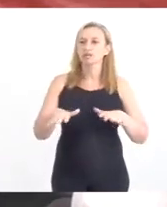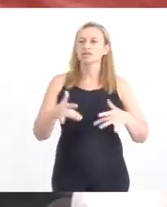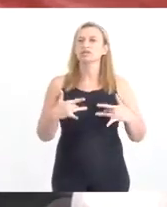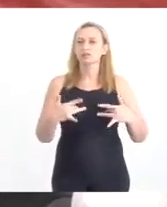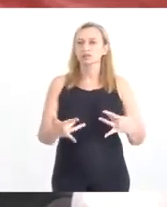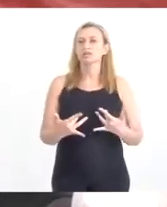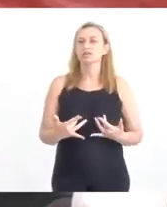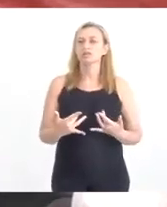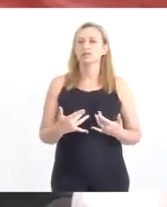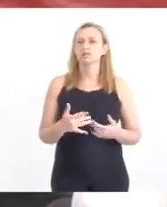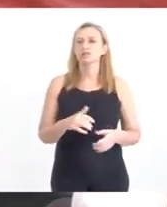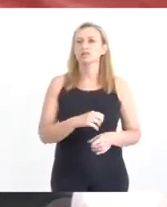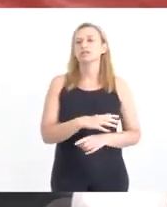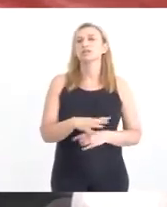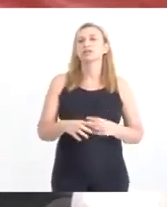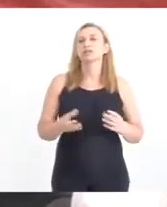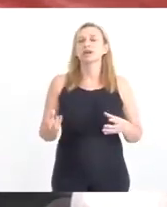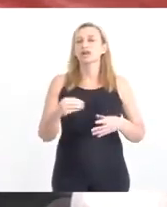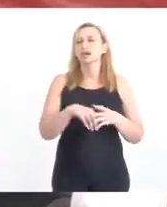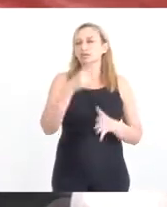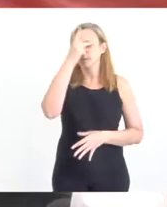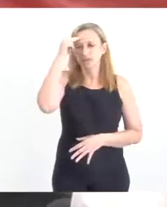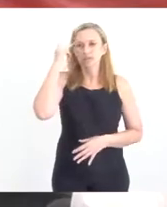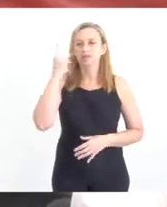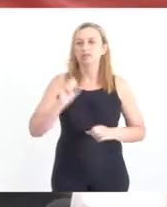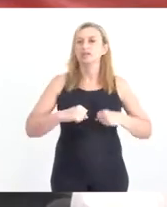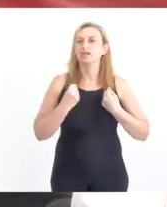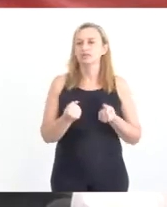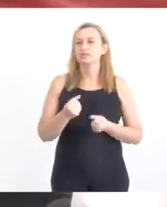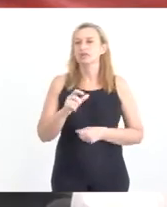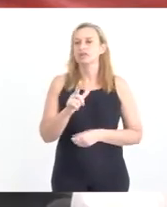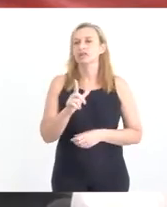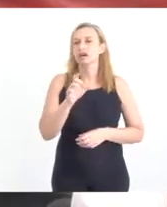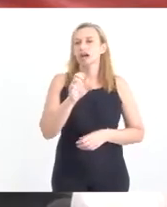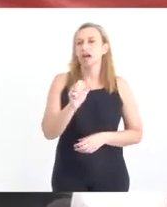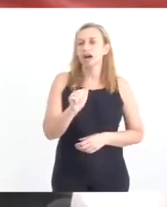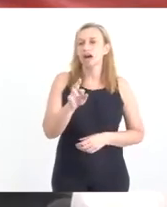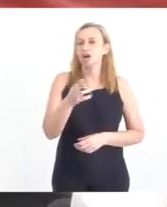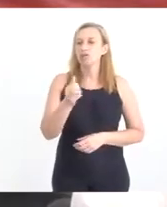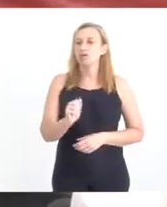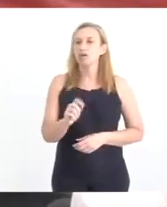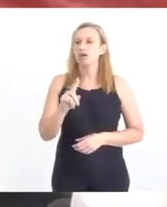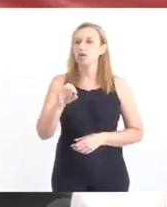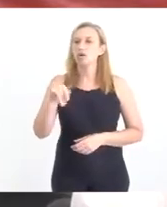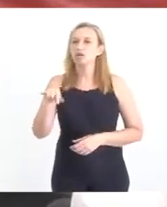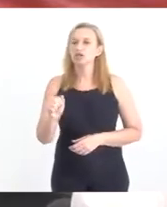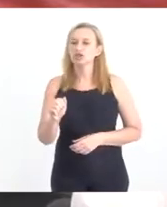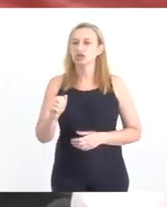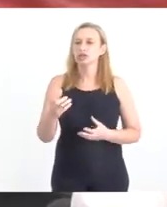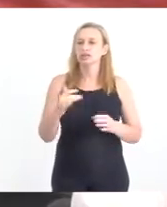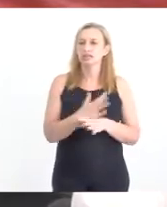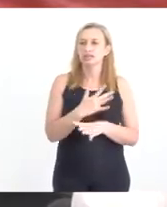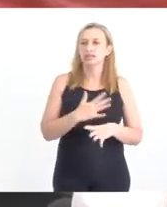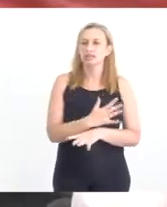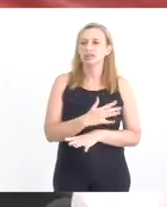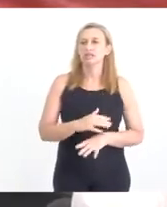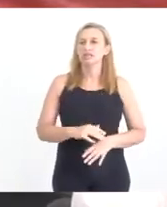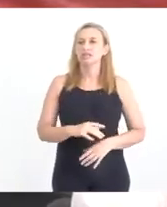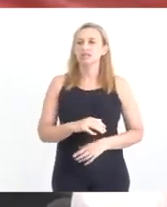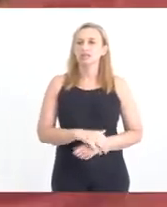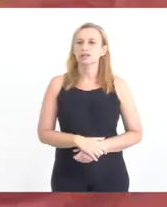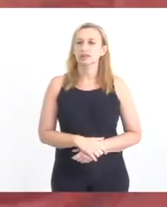que agrega pessoas e organizações para a defesa da agroecologia nas cidades a Valdirene está recebendo a